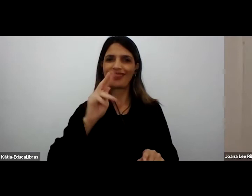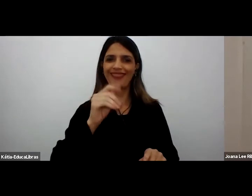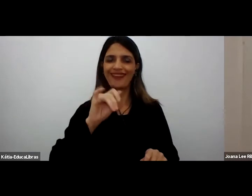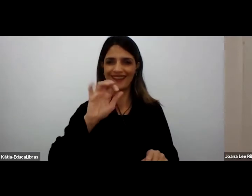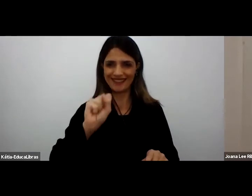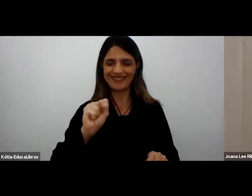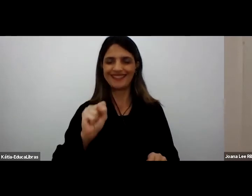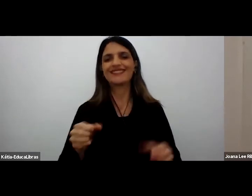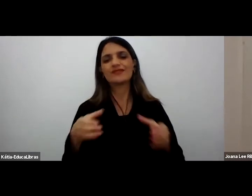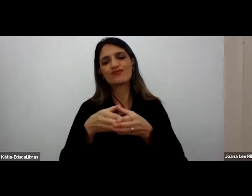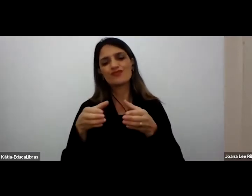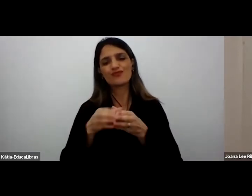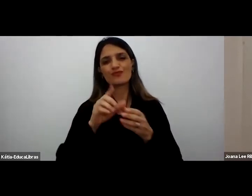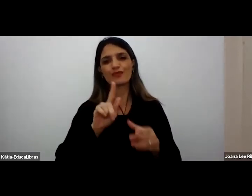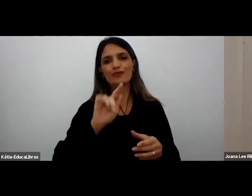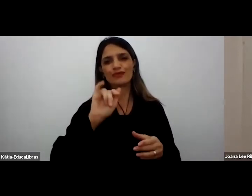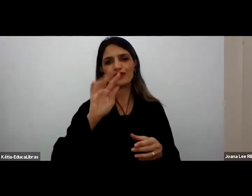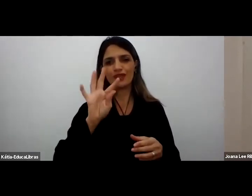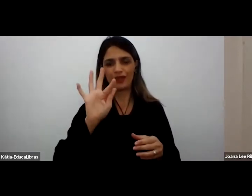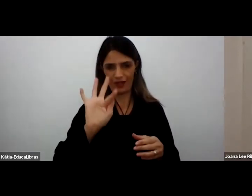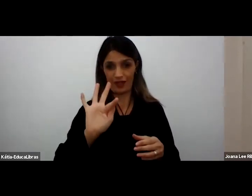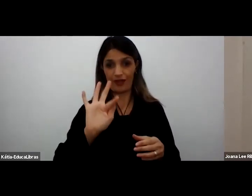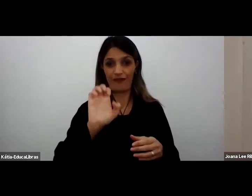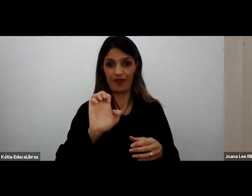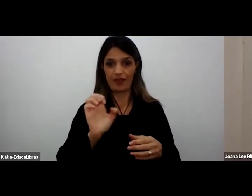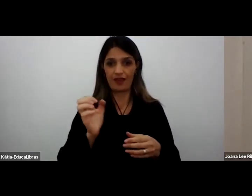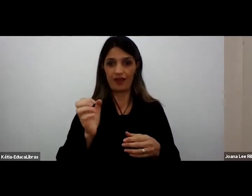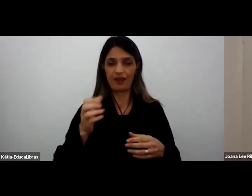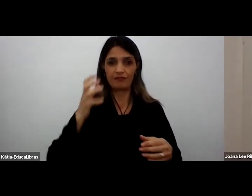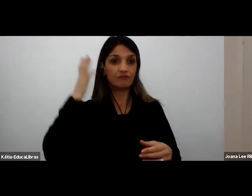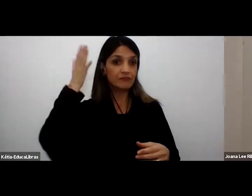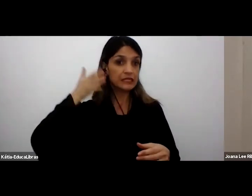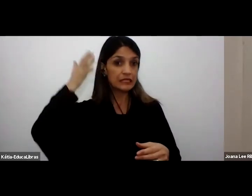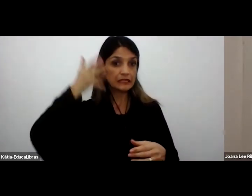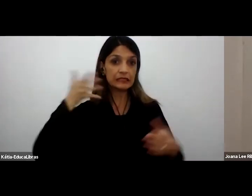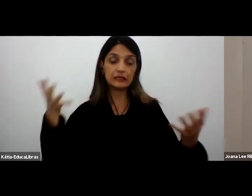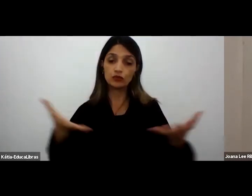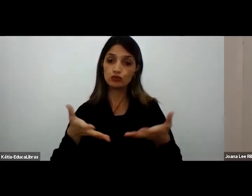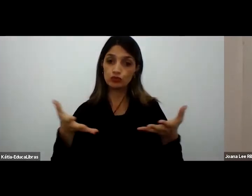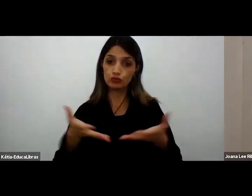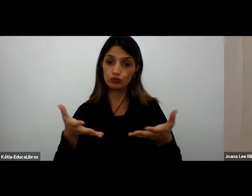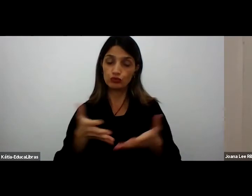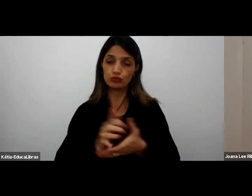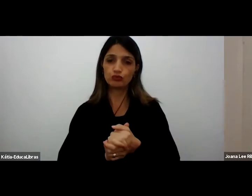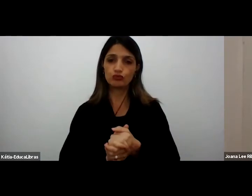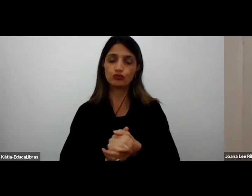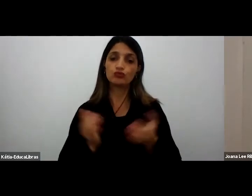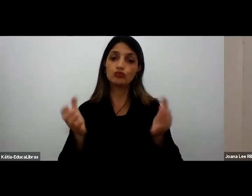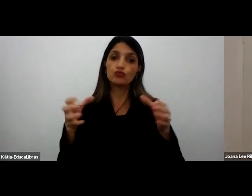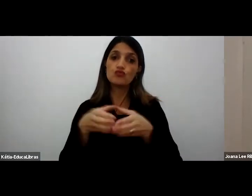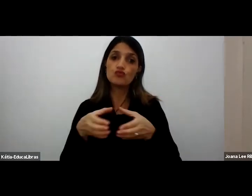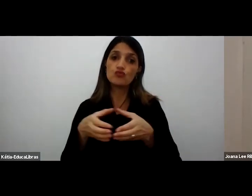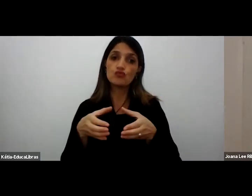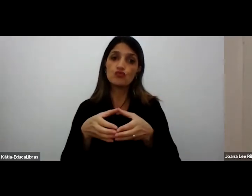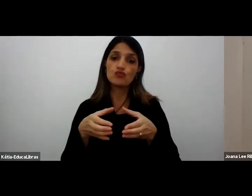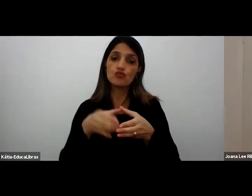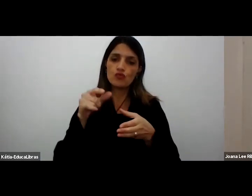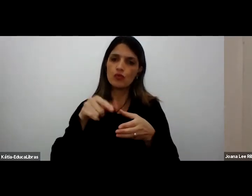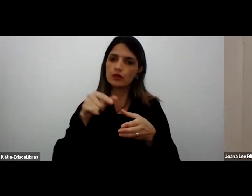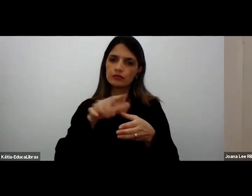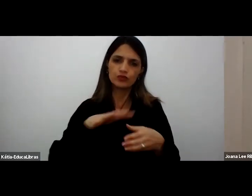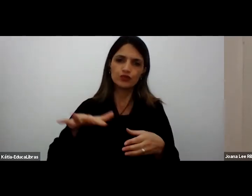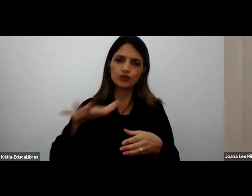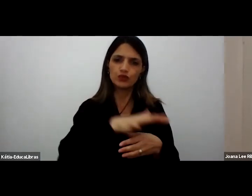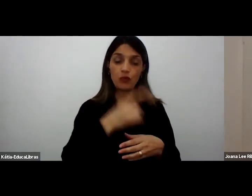do GIF, nossos debatedores de hoje, nosso grupo que está aqui em massa. Eu vejo até